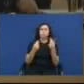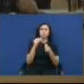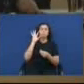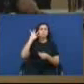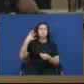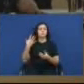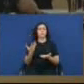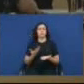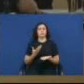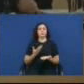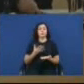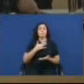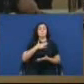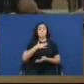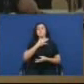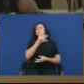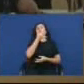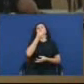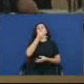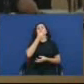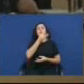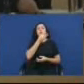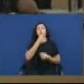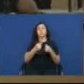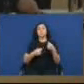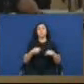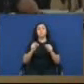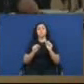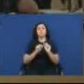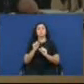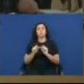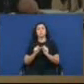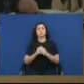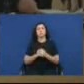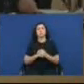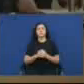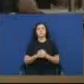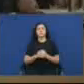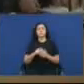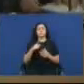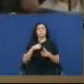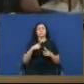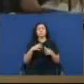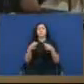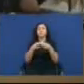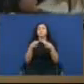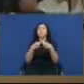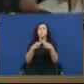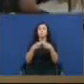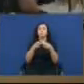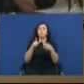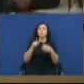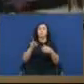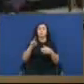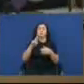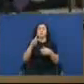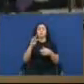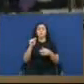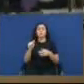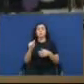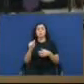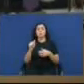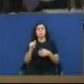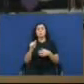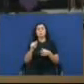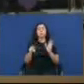A minha opinião seria que a gruta, que infelizmente não está sendo usada, ela faz parte da